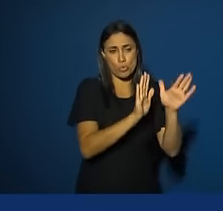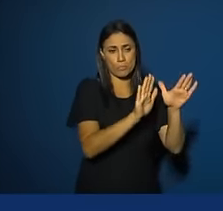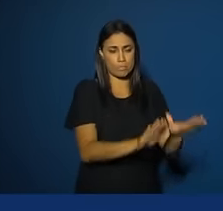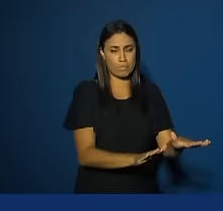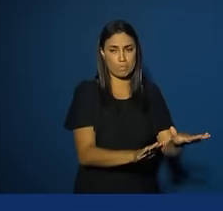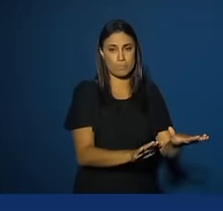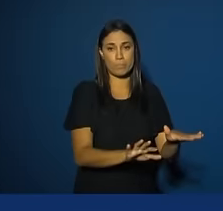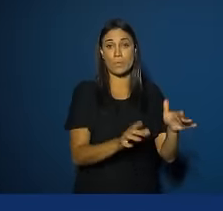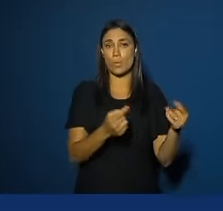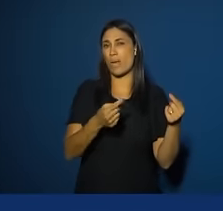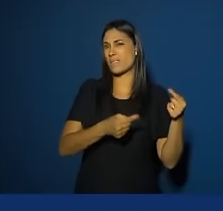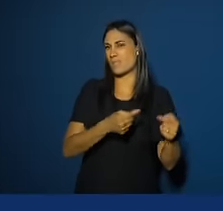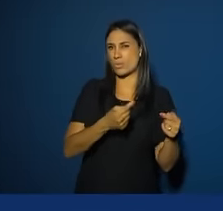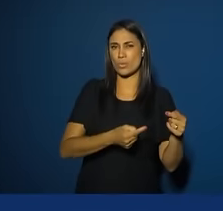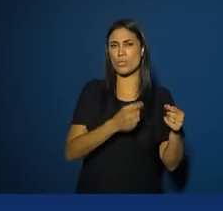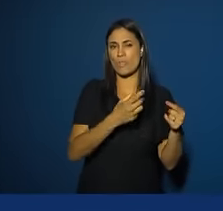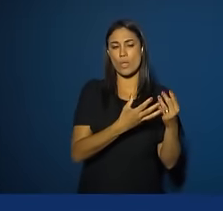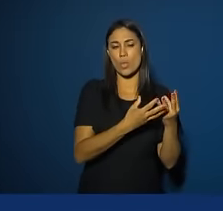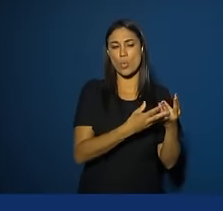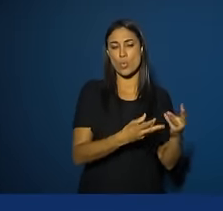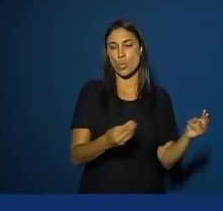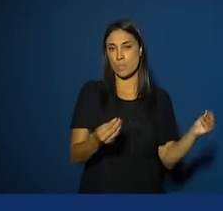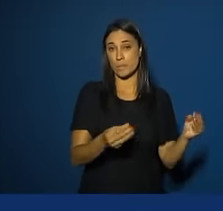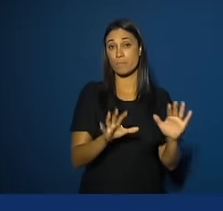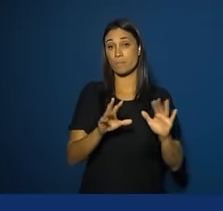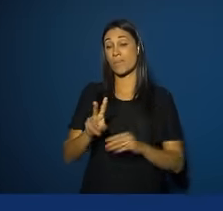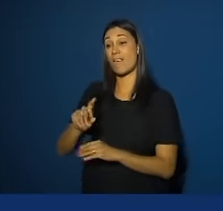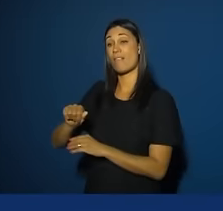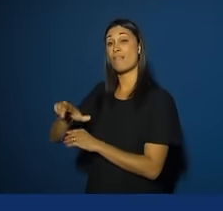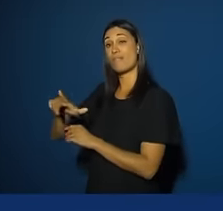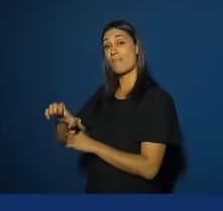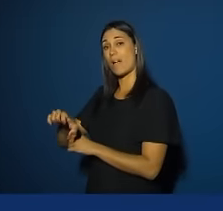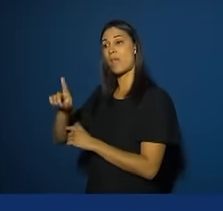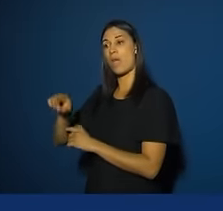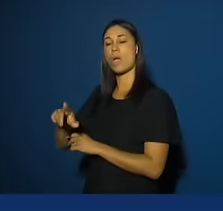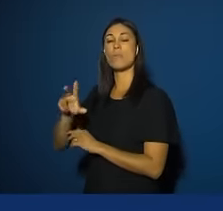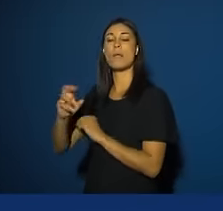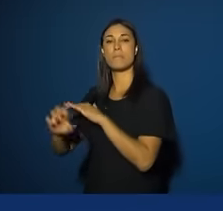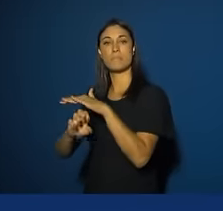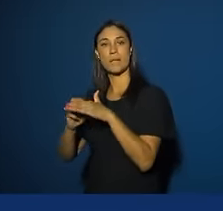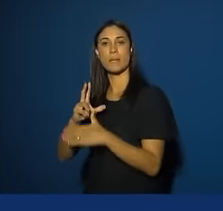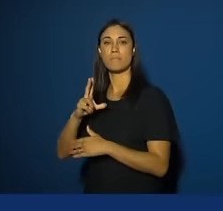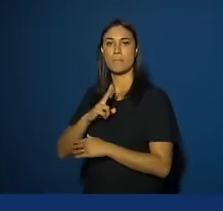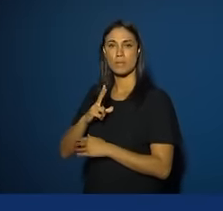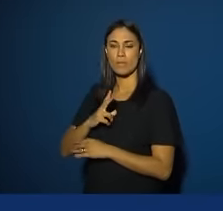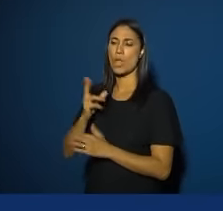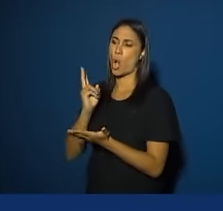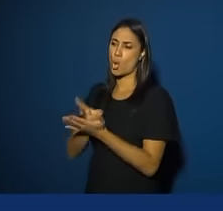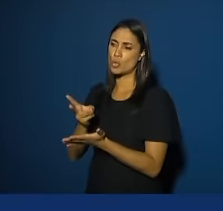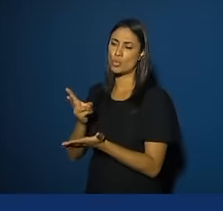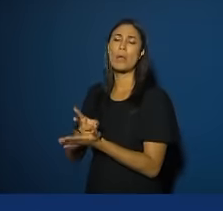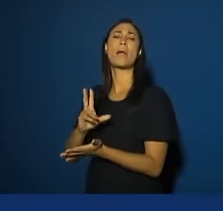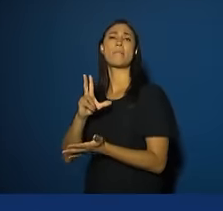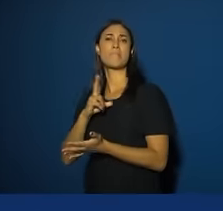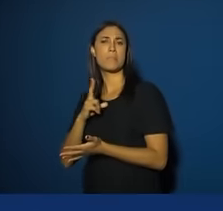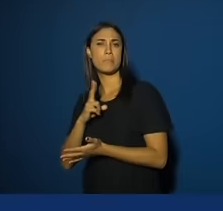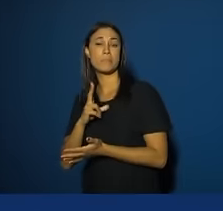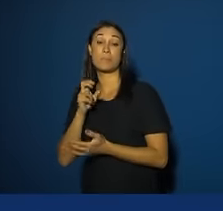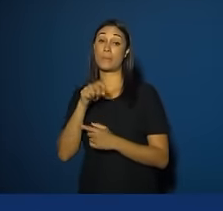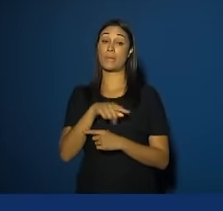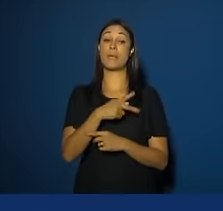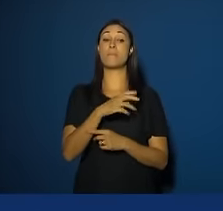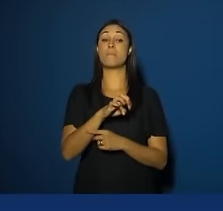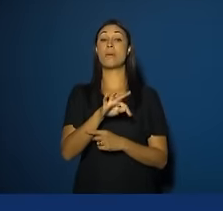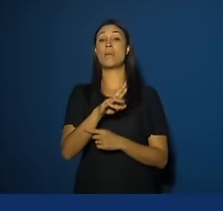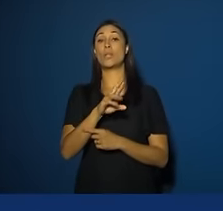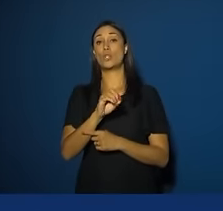né Essa discussão foi se diluindo aale é a empresa privada Continuará uma empresa privada e a Petrobras